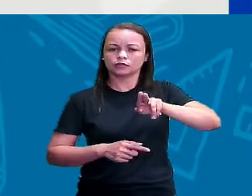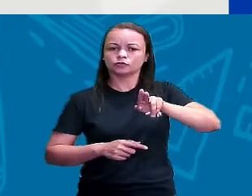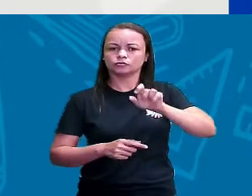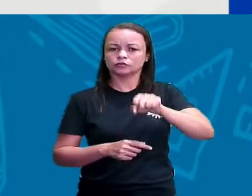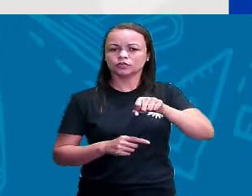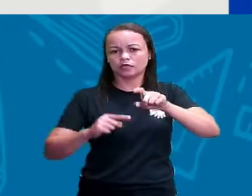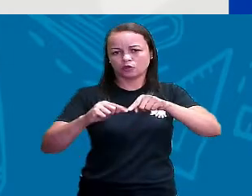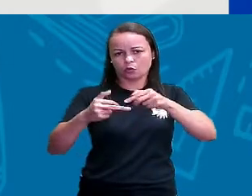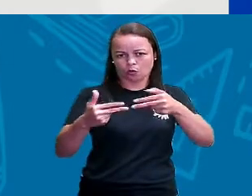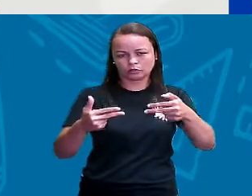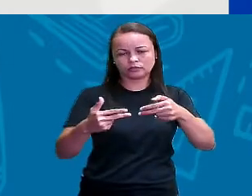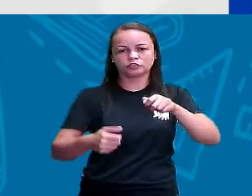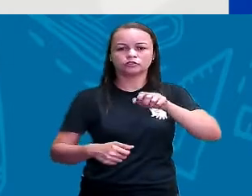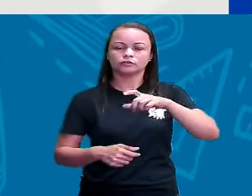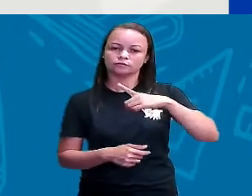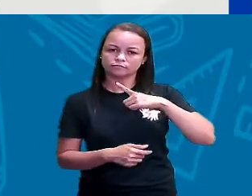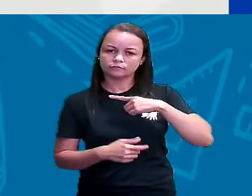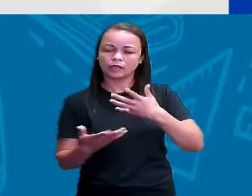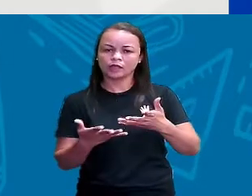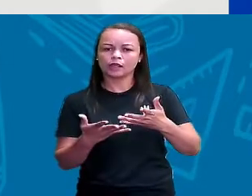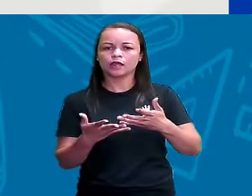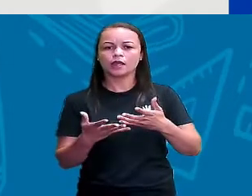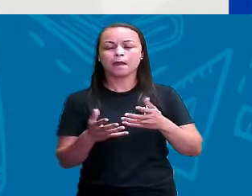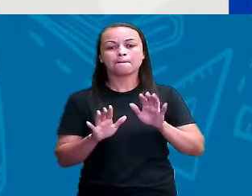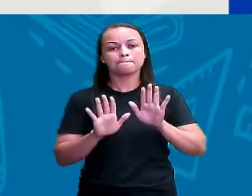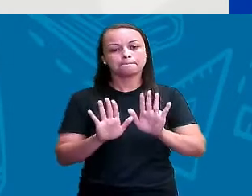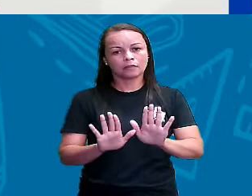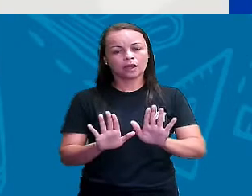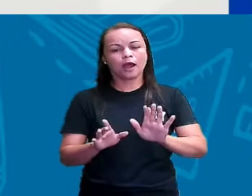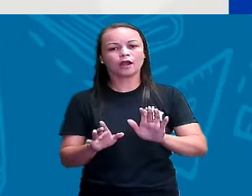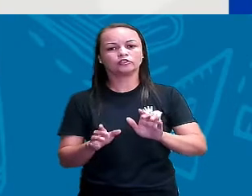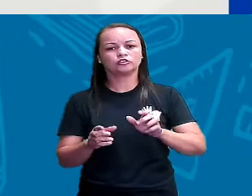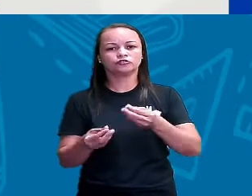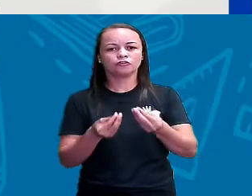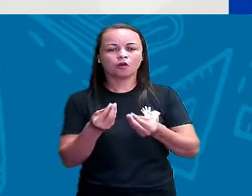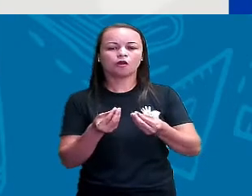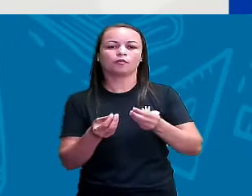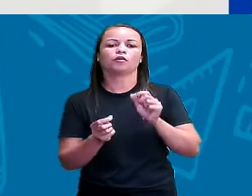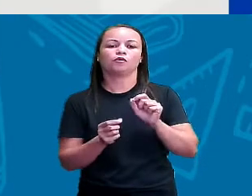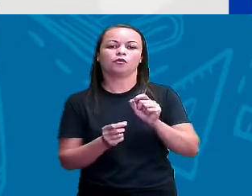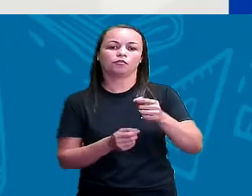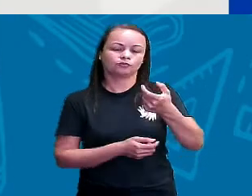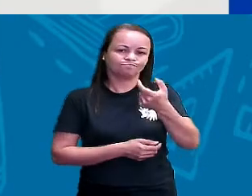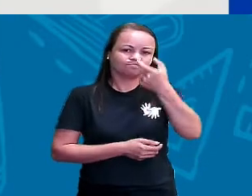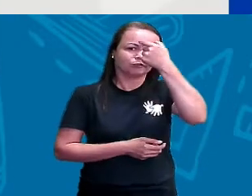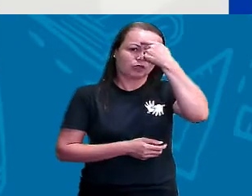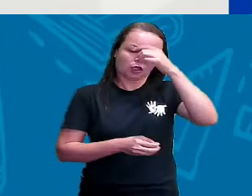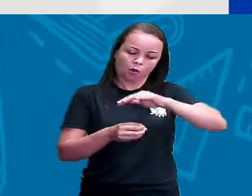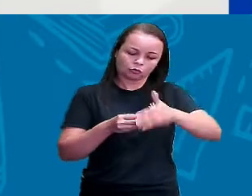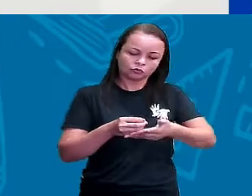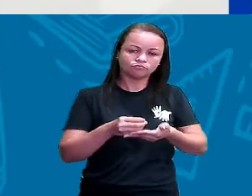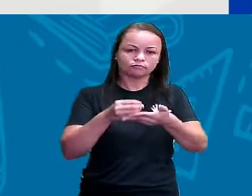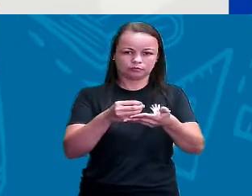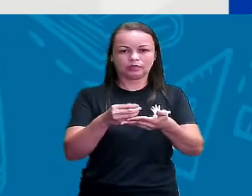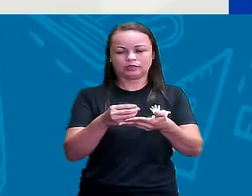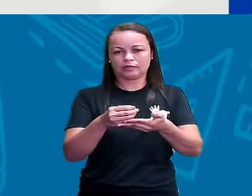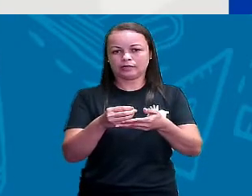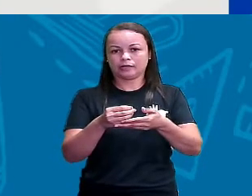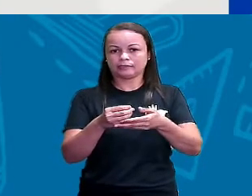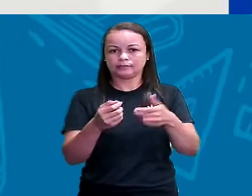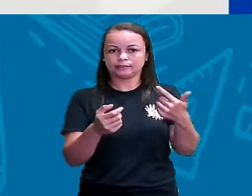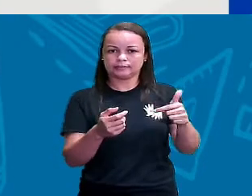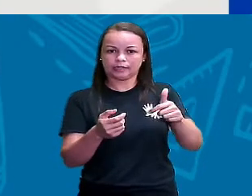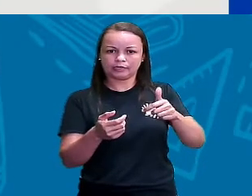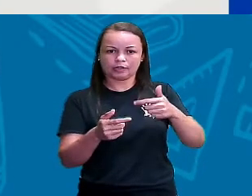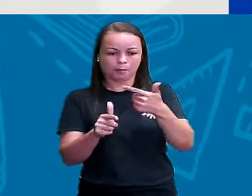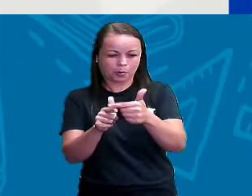nos provém, mas sempre de forma consciente, de forma sustentável, sem agredir a nossa